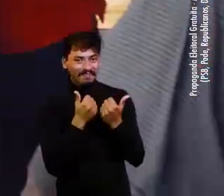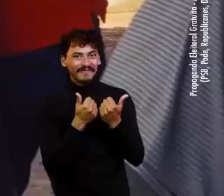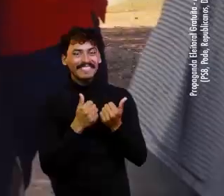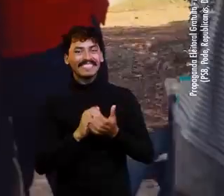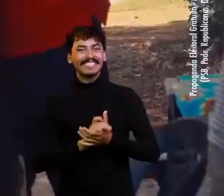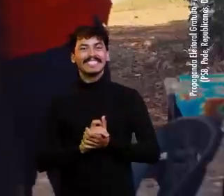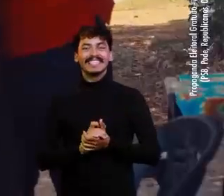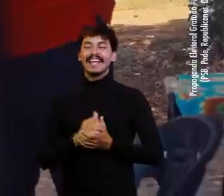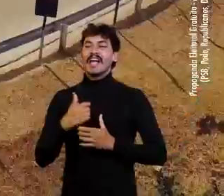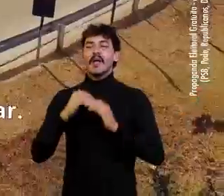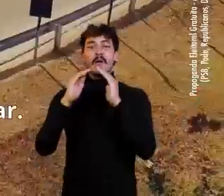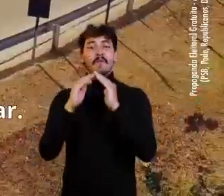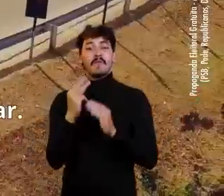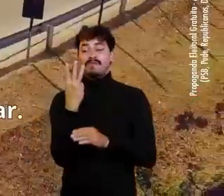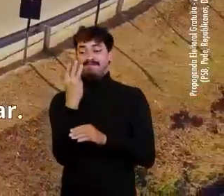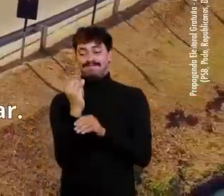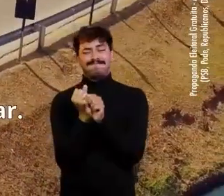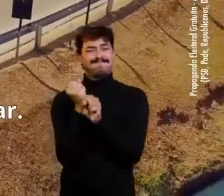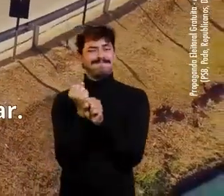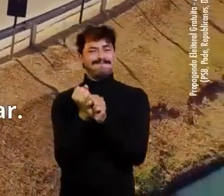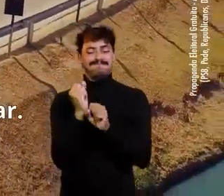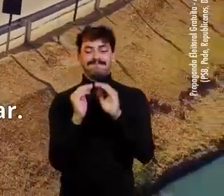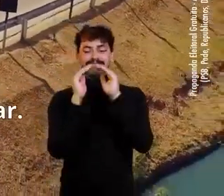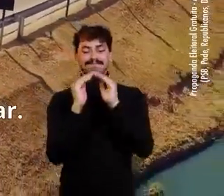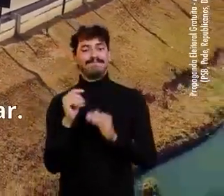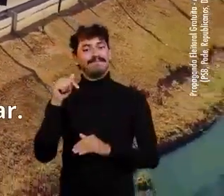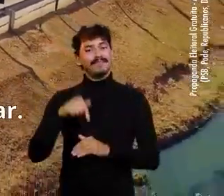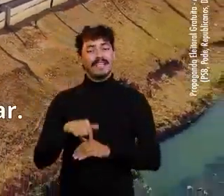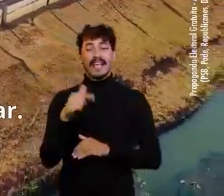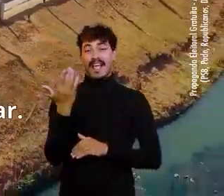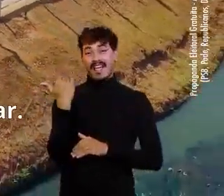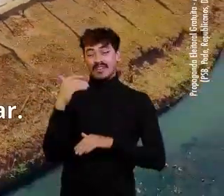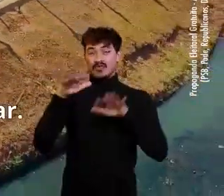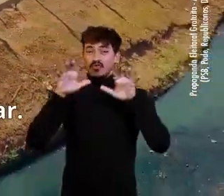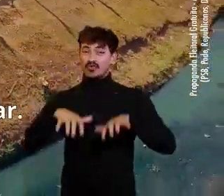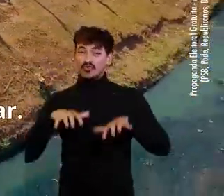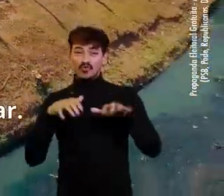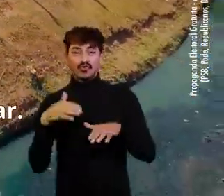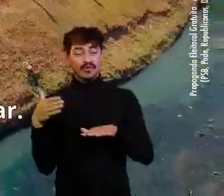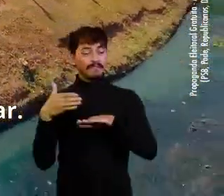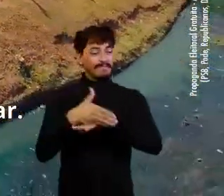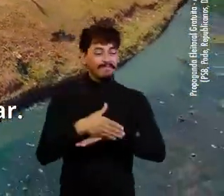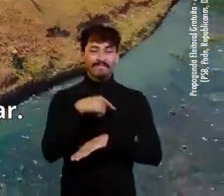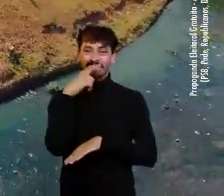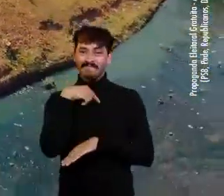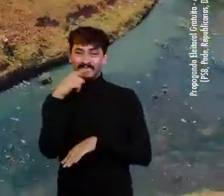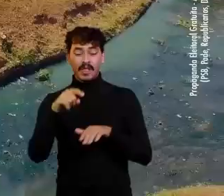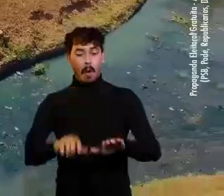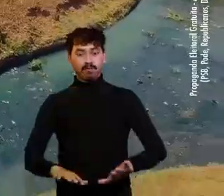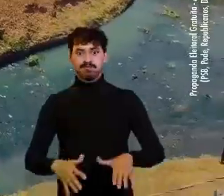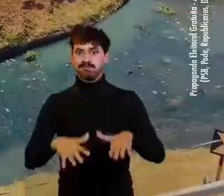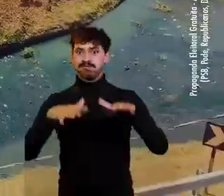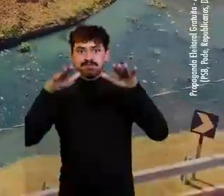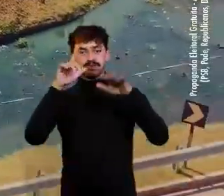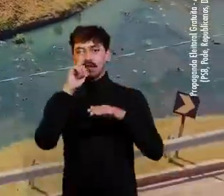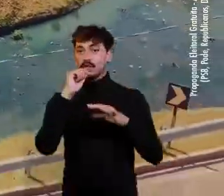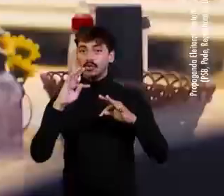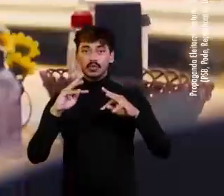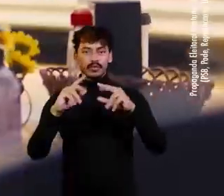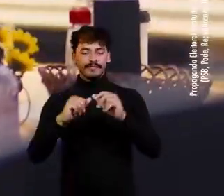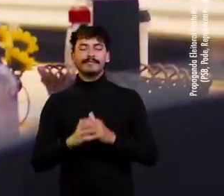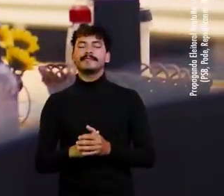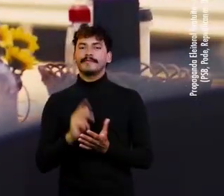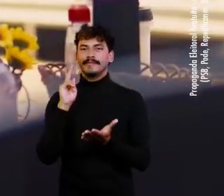Tudo bem? Eu moro aqui há 30 anos e quando chovia tinha dia que não dava para entrar. Alagava tudo. Alagava